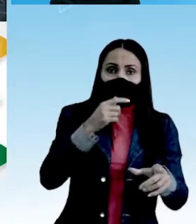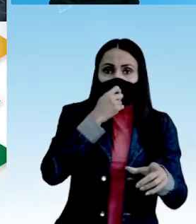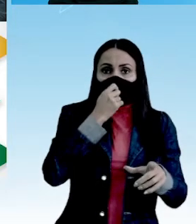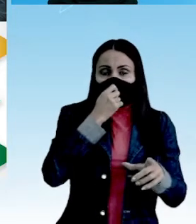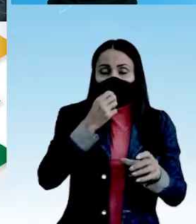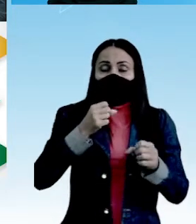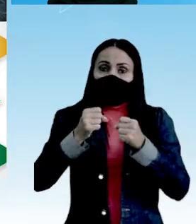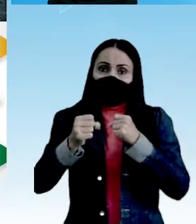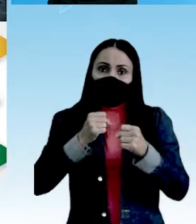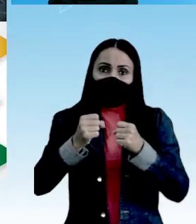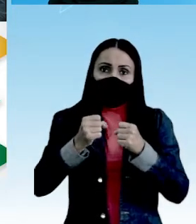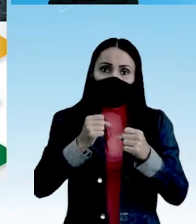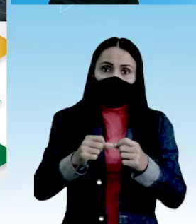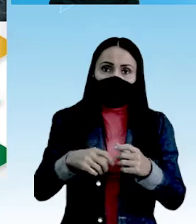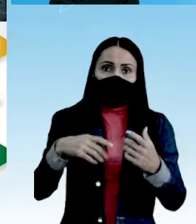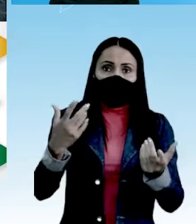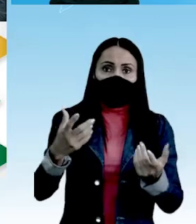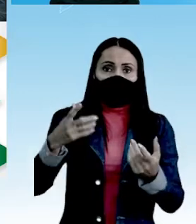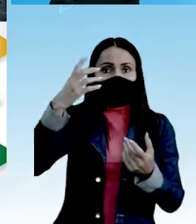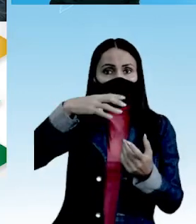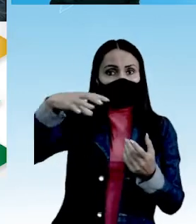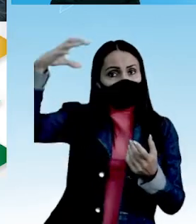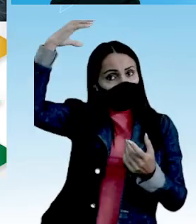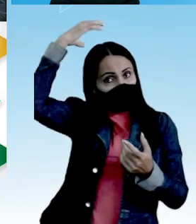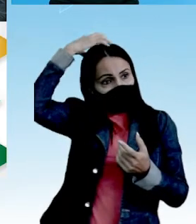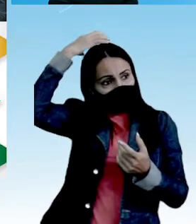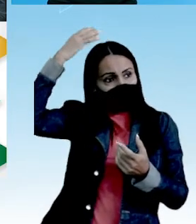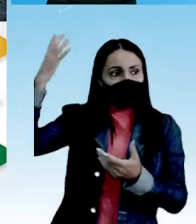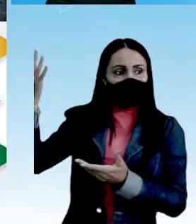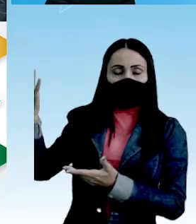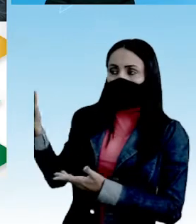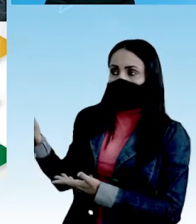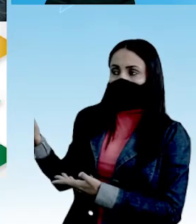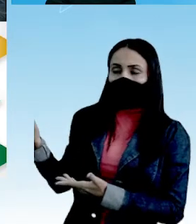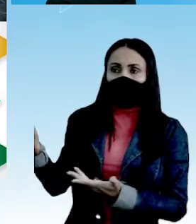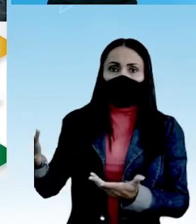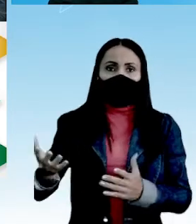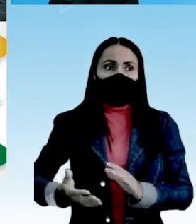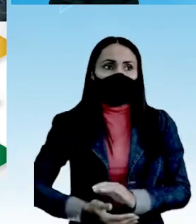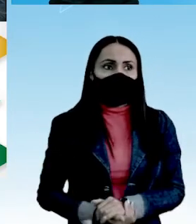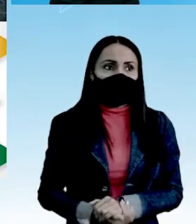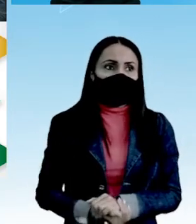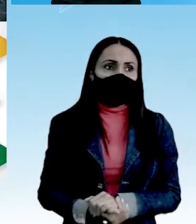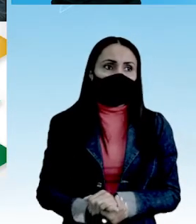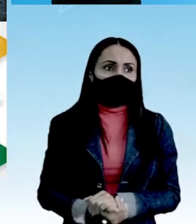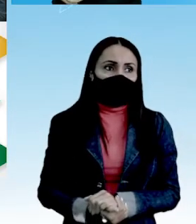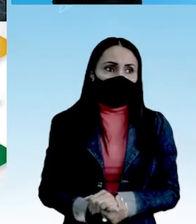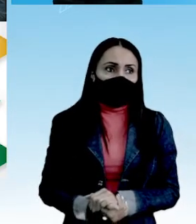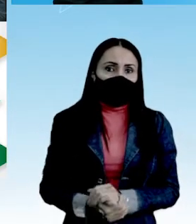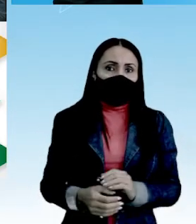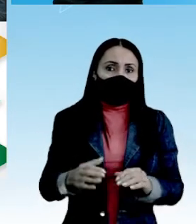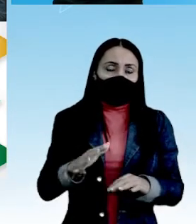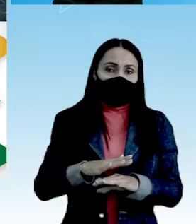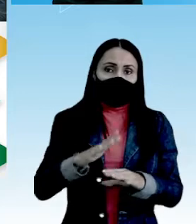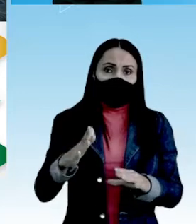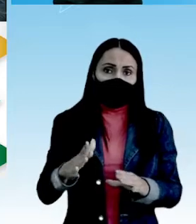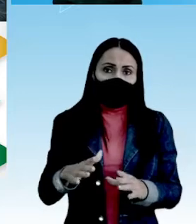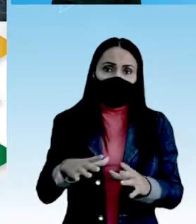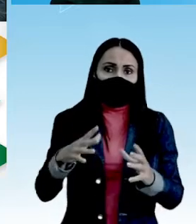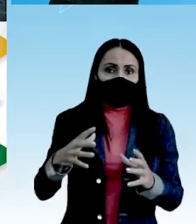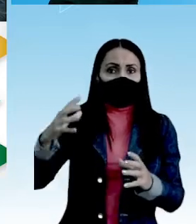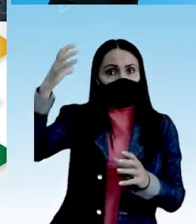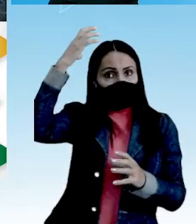dos penteados delas icônicos eram que era bem grandão, um topetão assim, bem grandão. Ela disse assim, quanto mais a insegurança dela